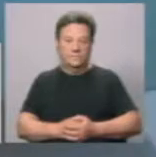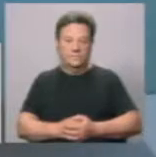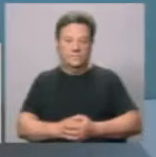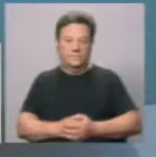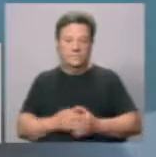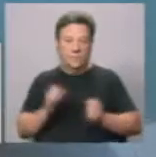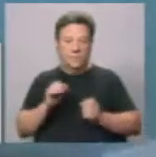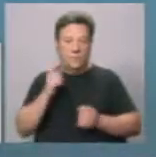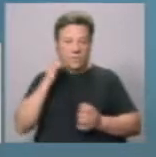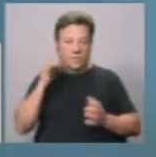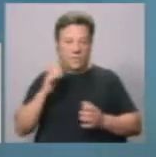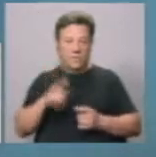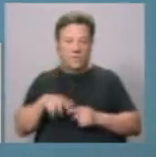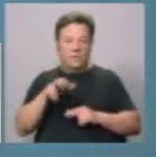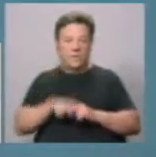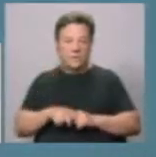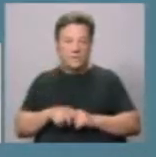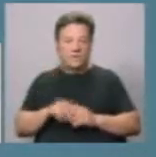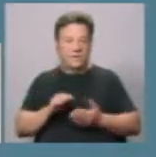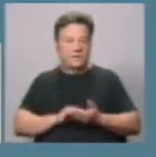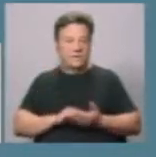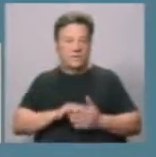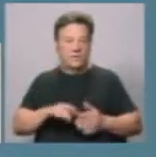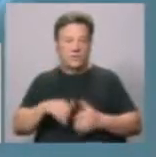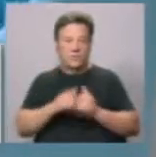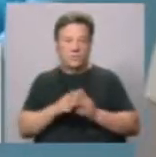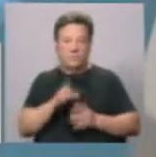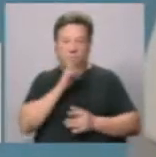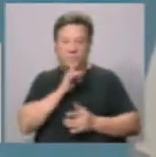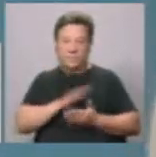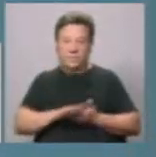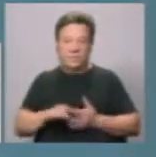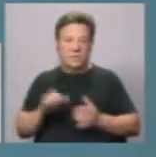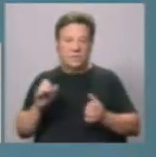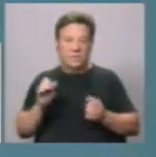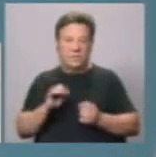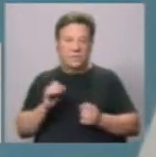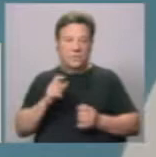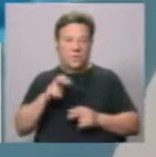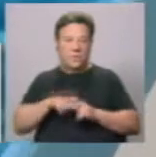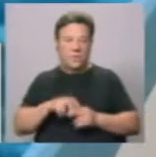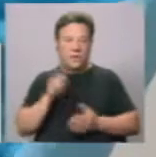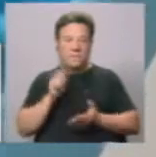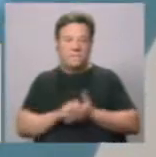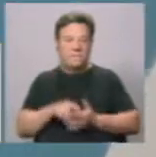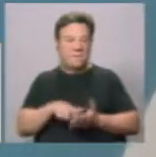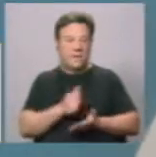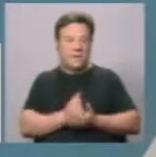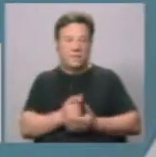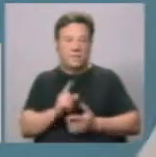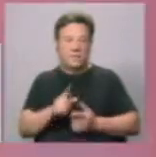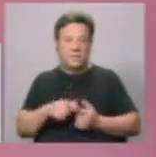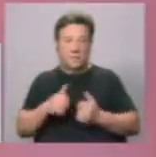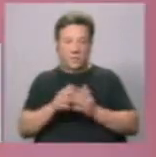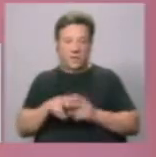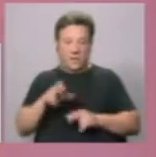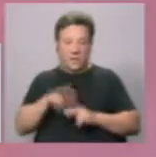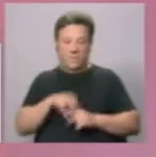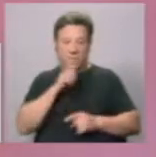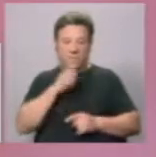Não há ruído, cadeiras e secretárias silenciosas, não há lugares marcados. Com as cadeiras